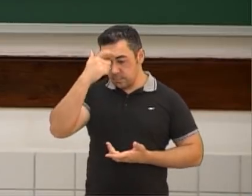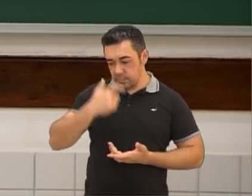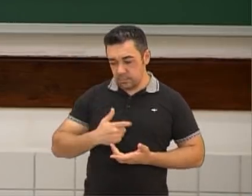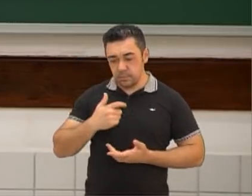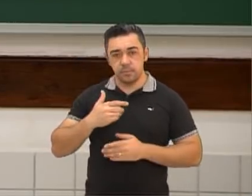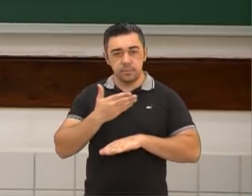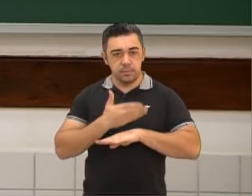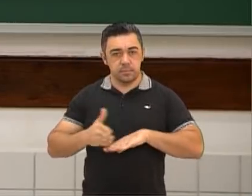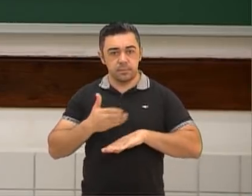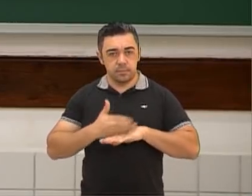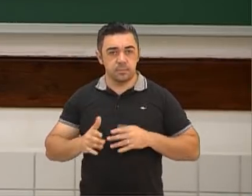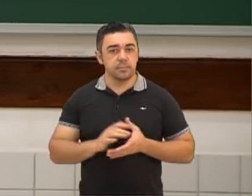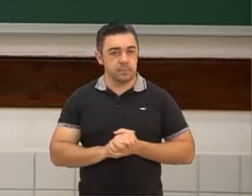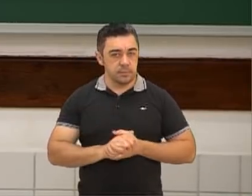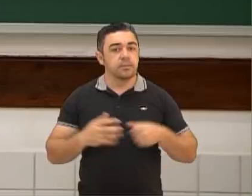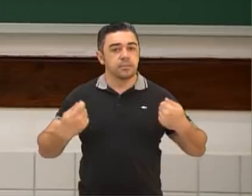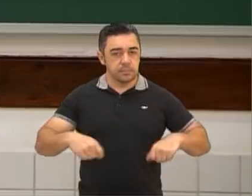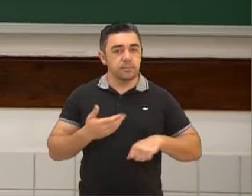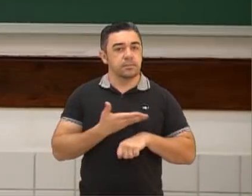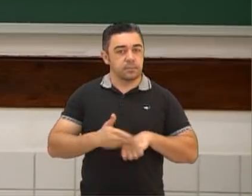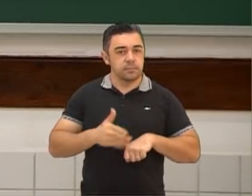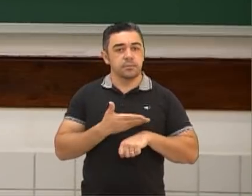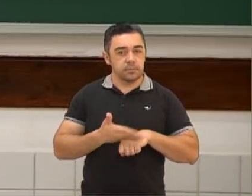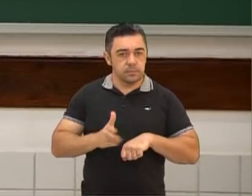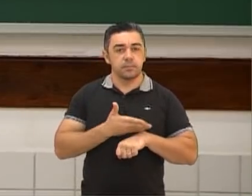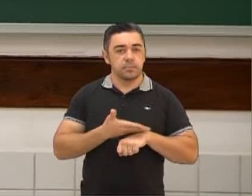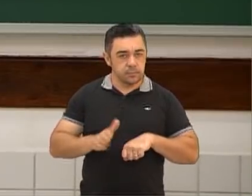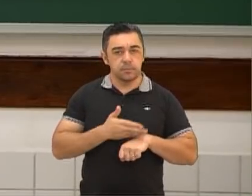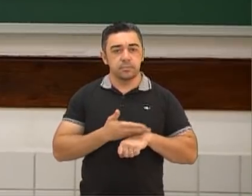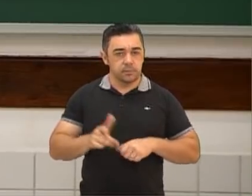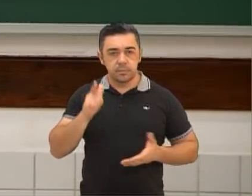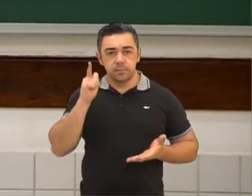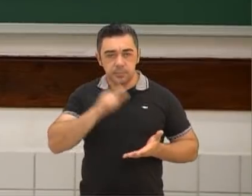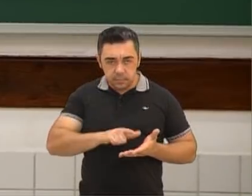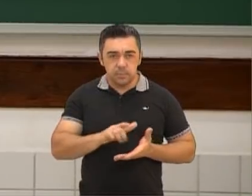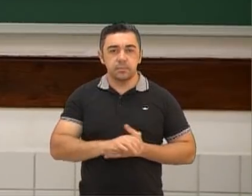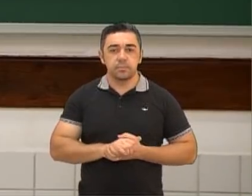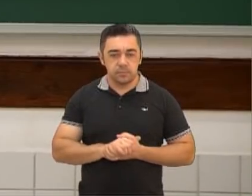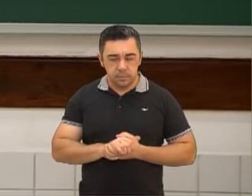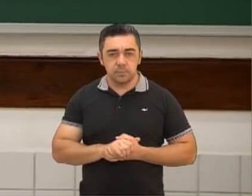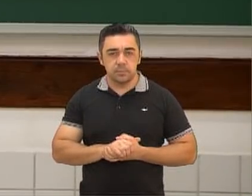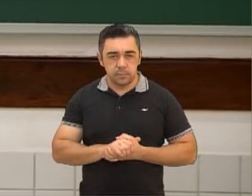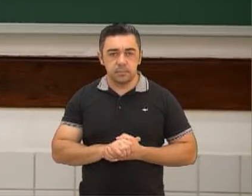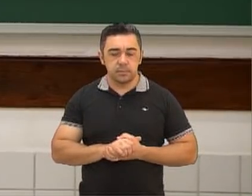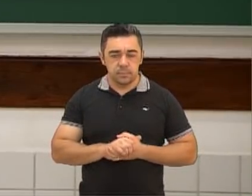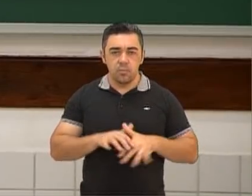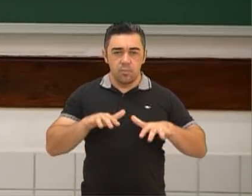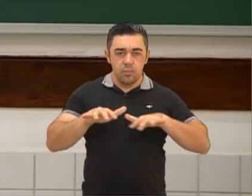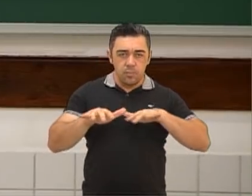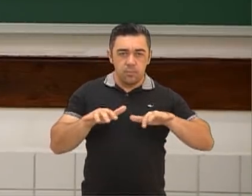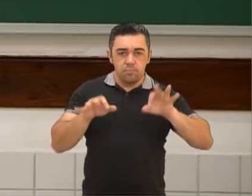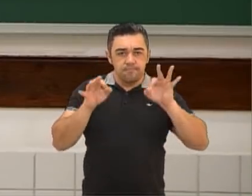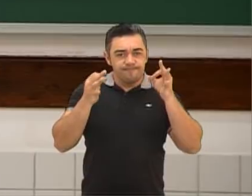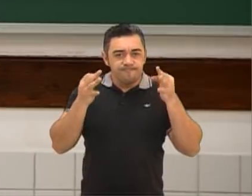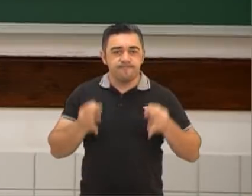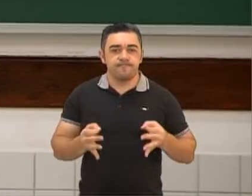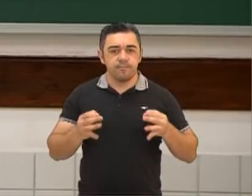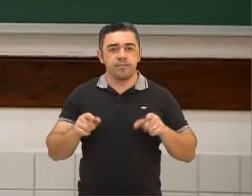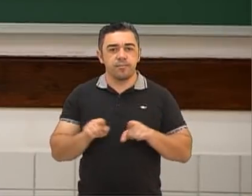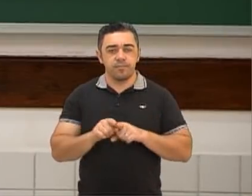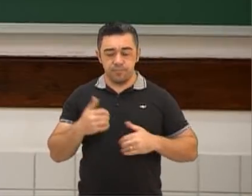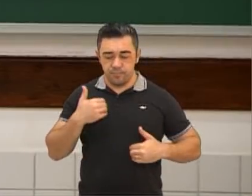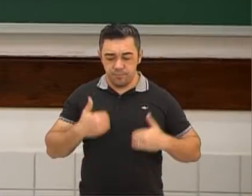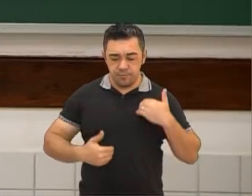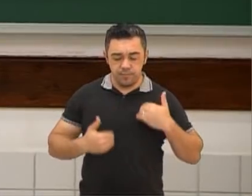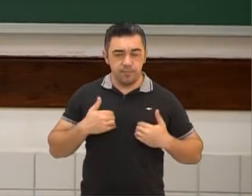Então precisa treinar muito para conseguir fazer esses movimentos e ter uma coordenação